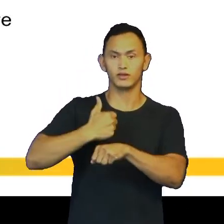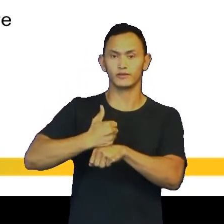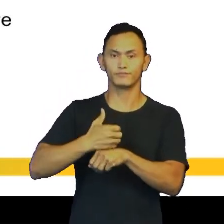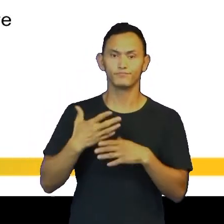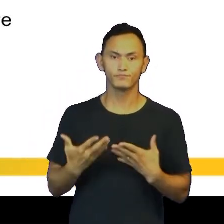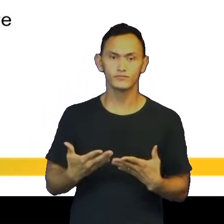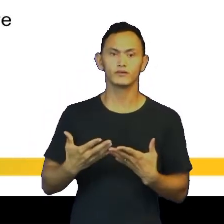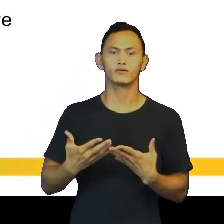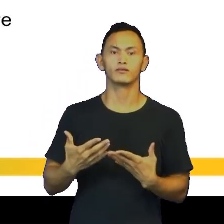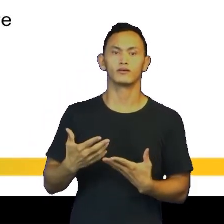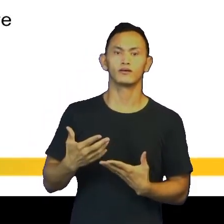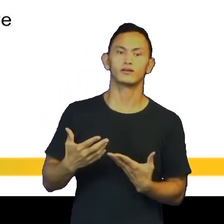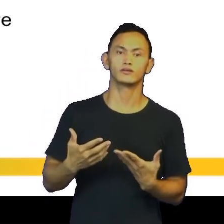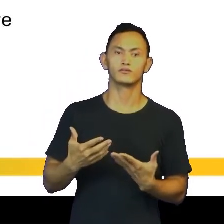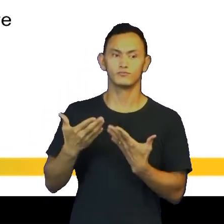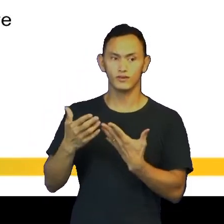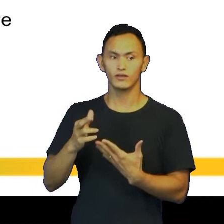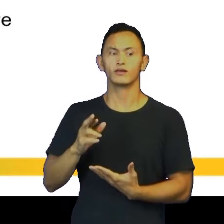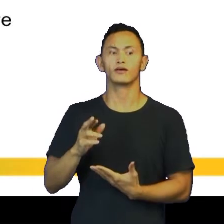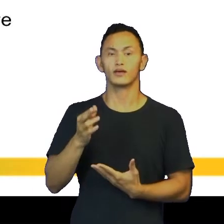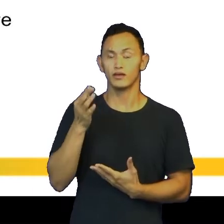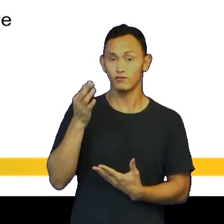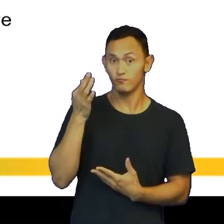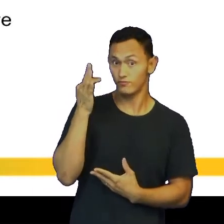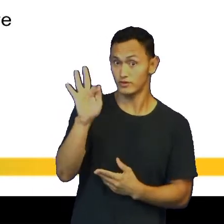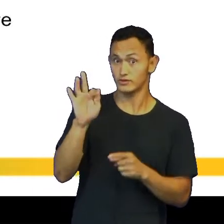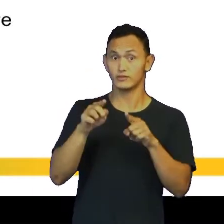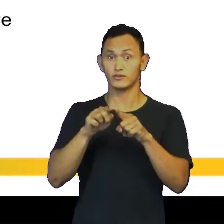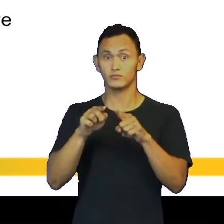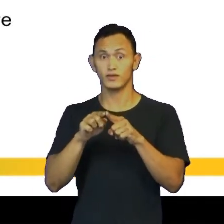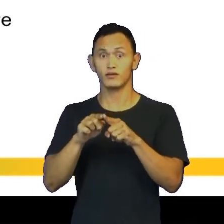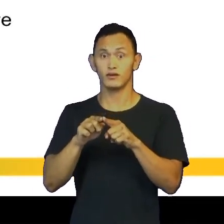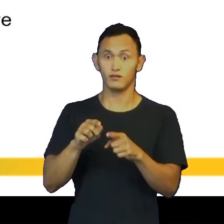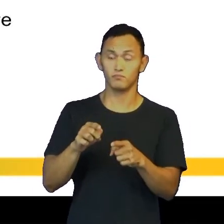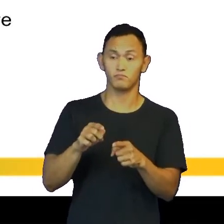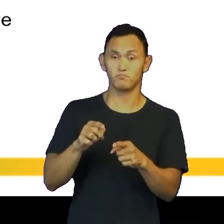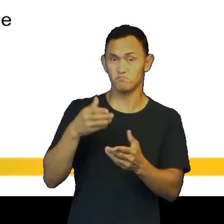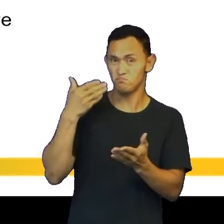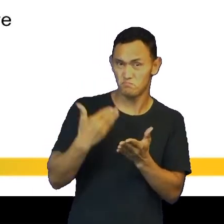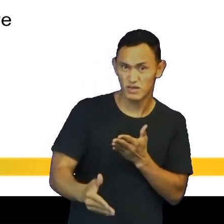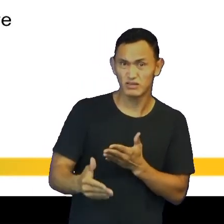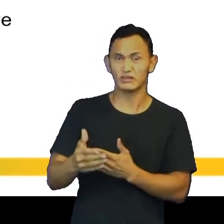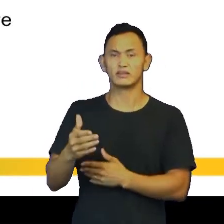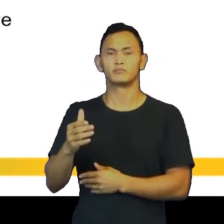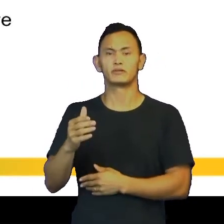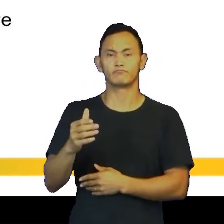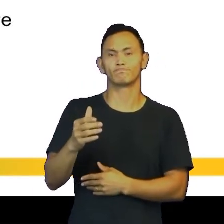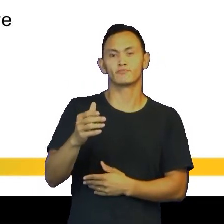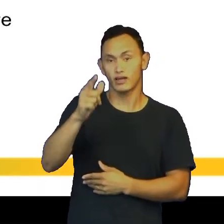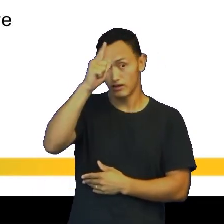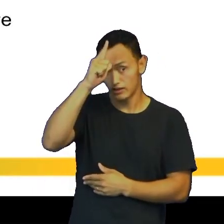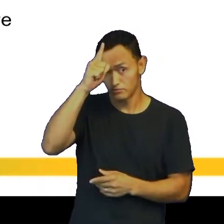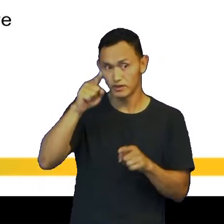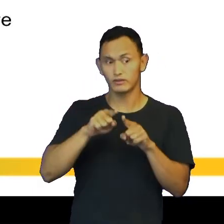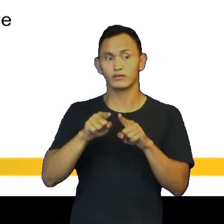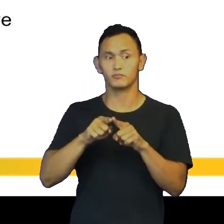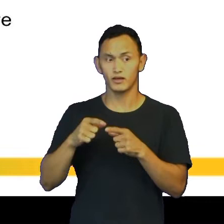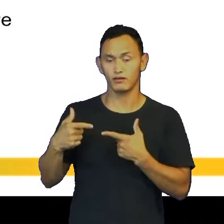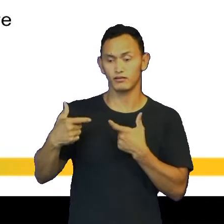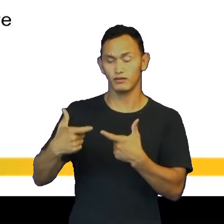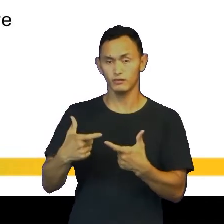revanismo francês né após a derrota para Alemanha né ali na guerra franco-pro-nunciana em